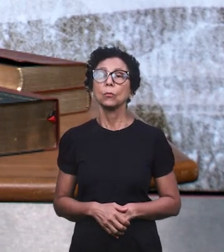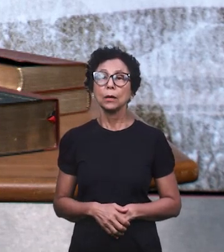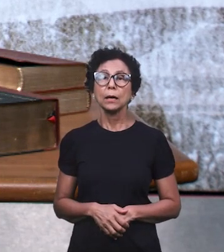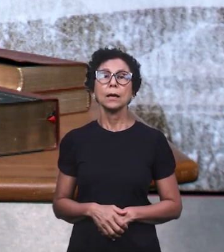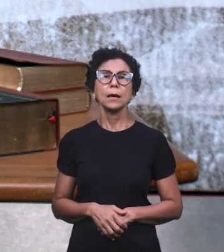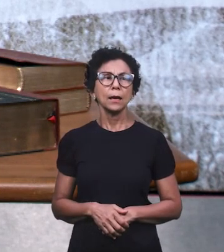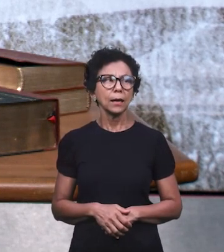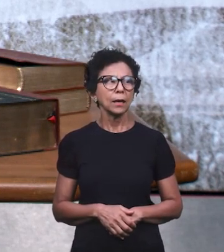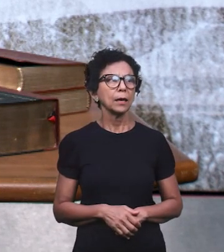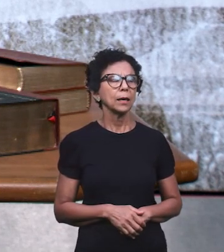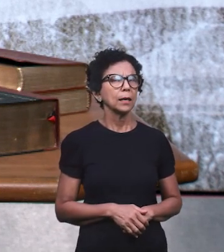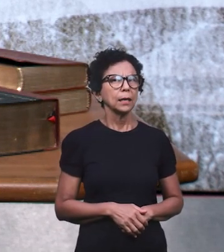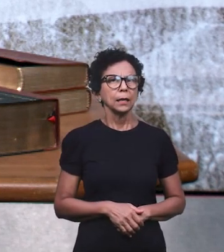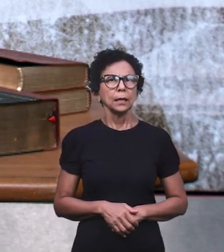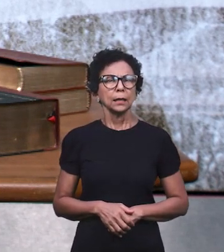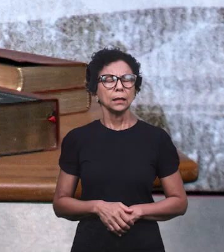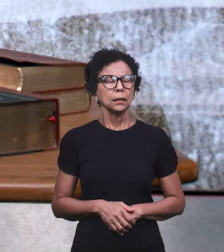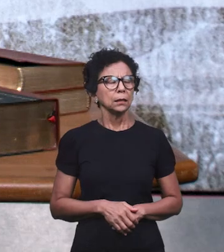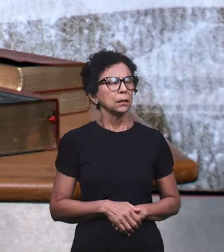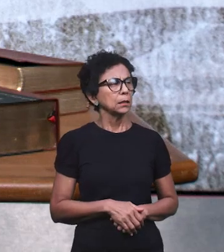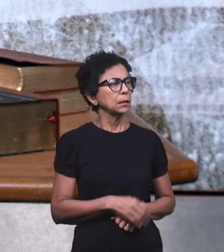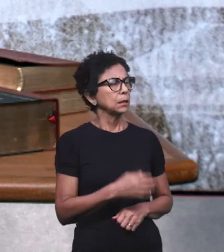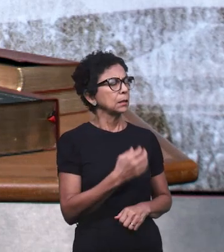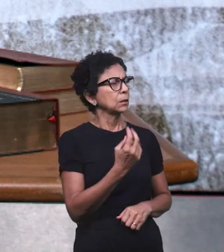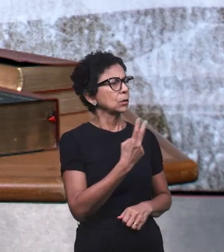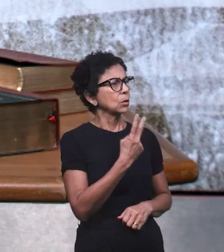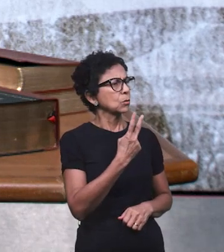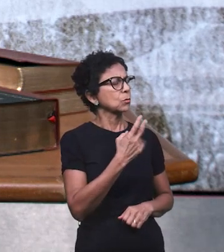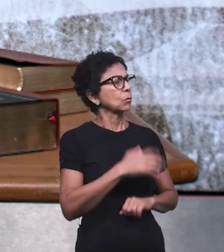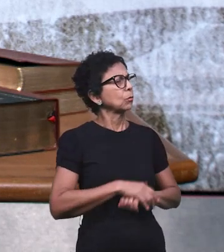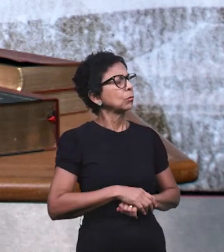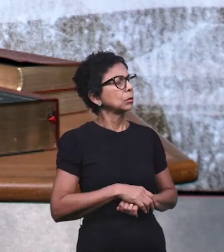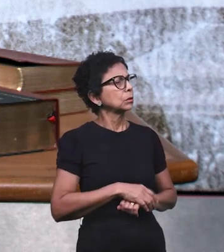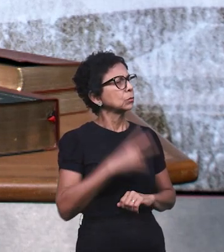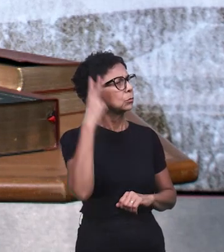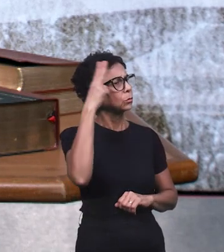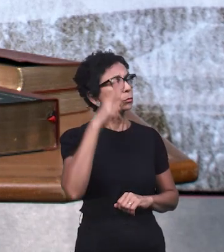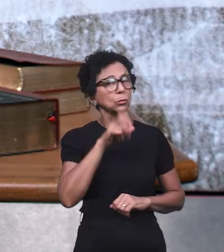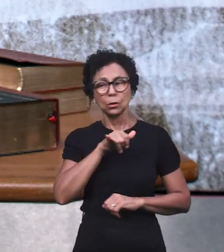e interpretou os nossos sonhos. A cada um